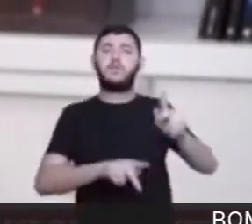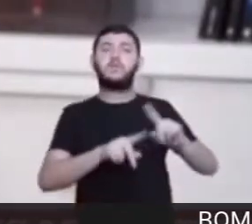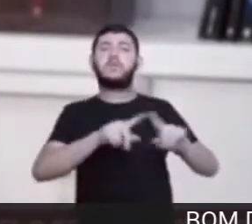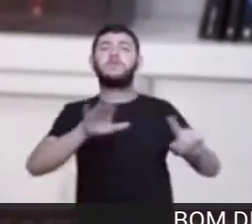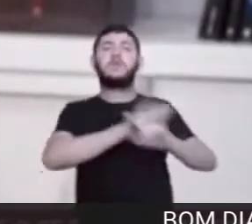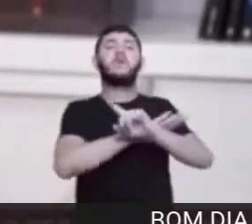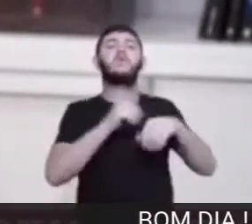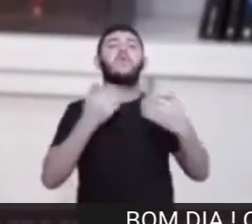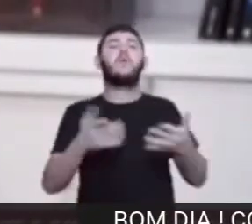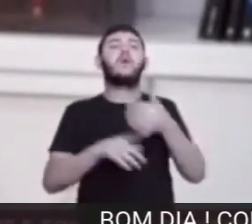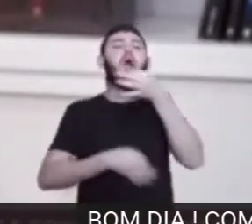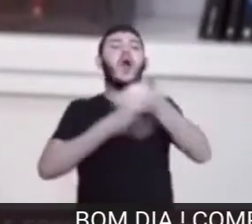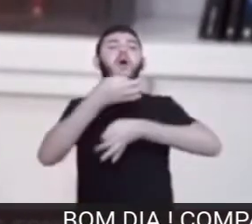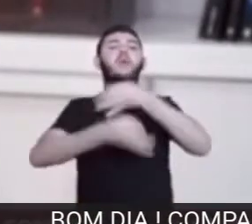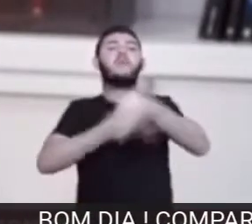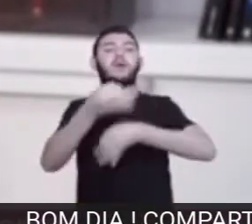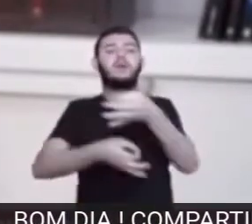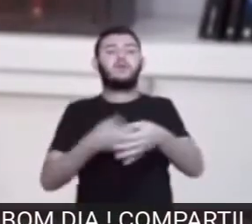dia seguinte?